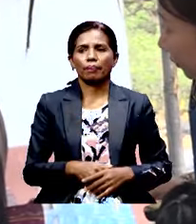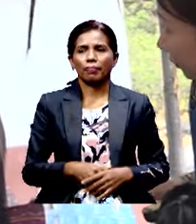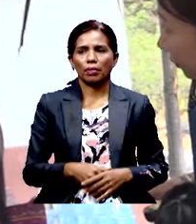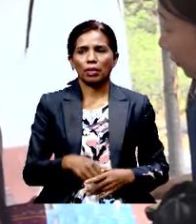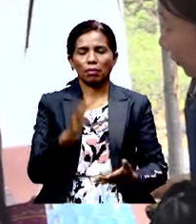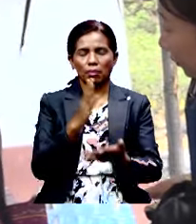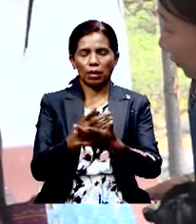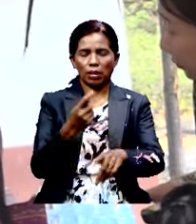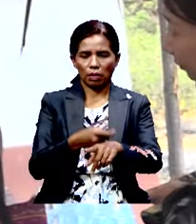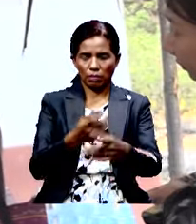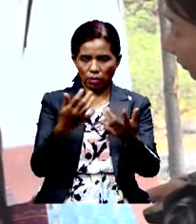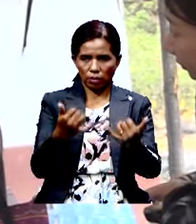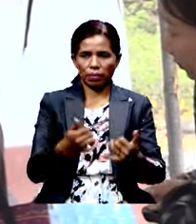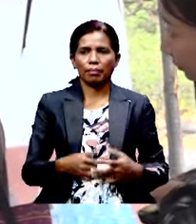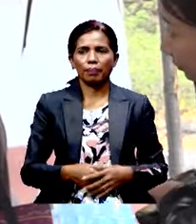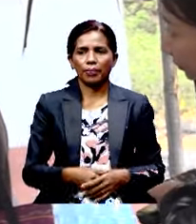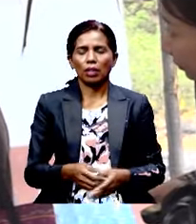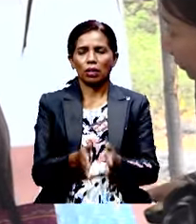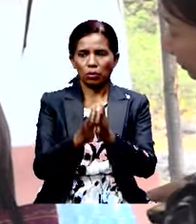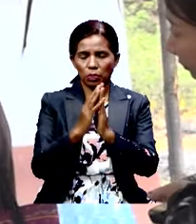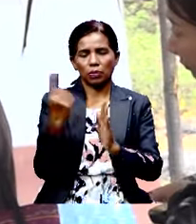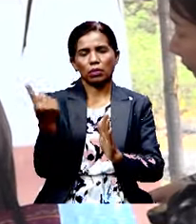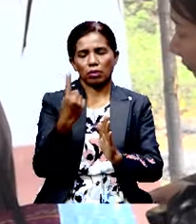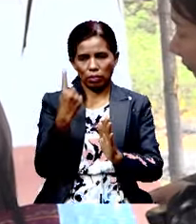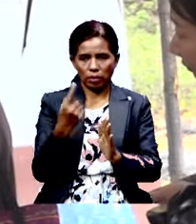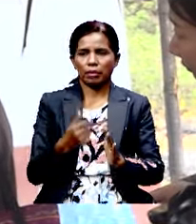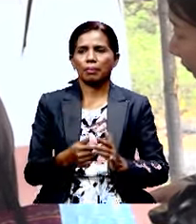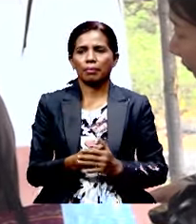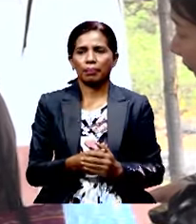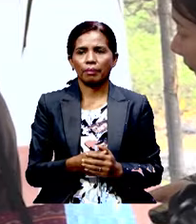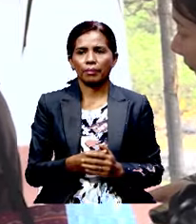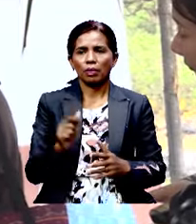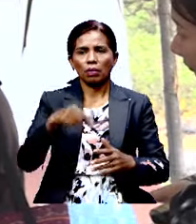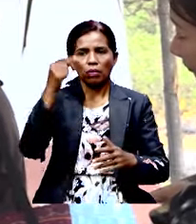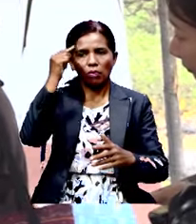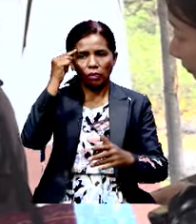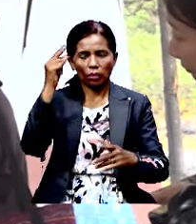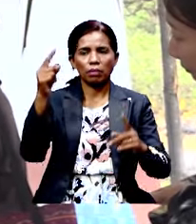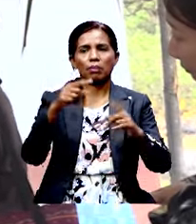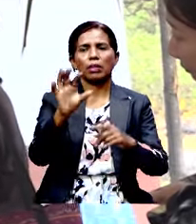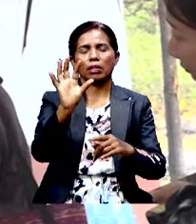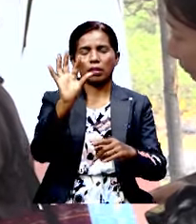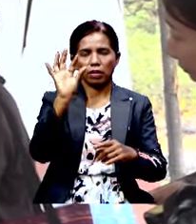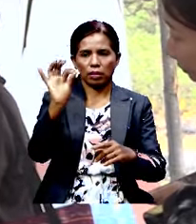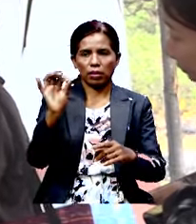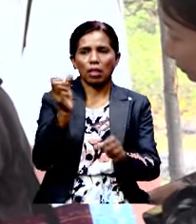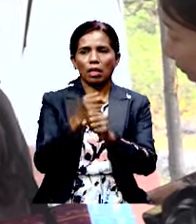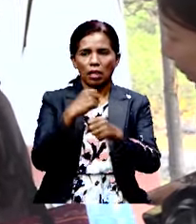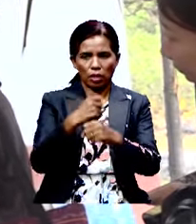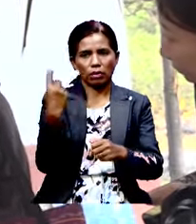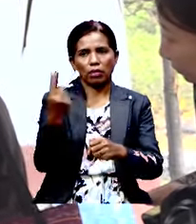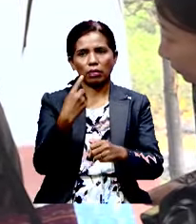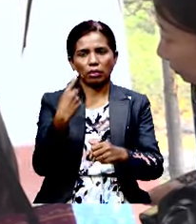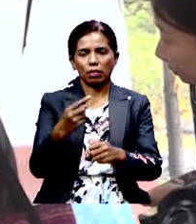para iha momento ida né husu na fatin para governo badalasia cria na fatin condição